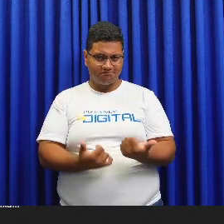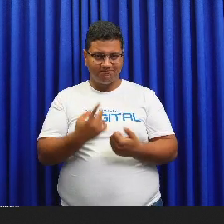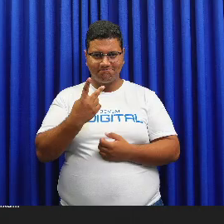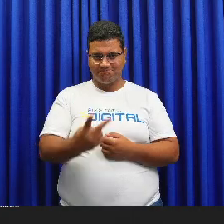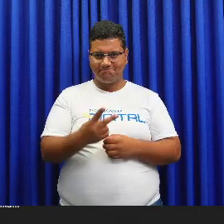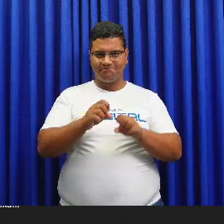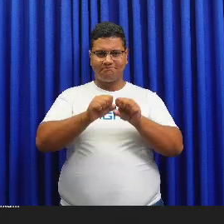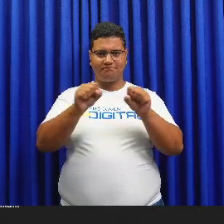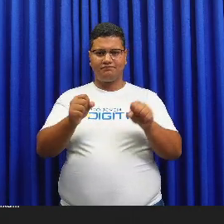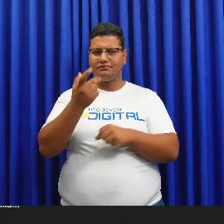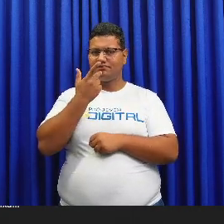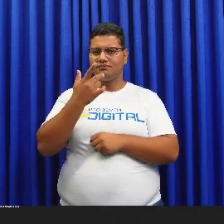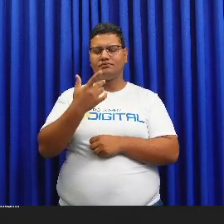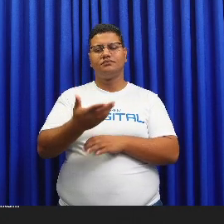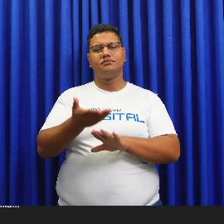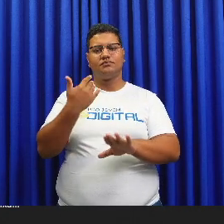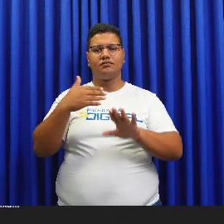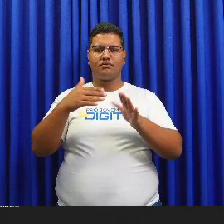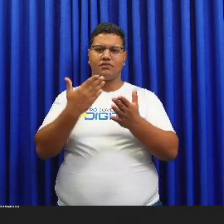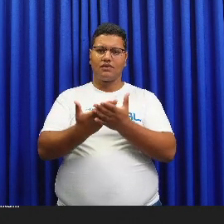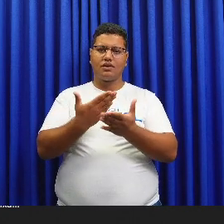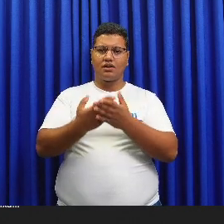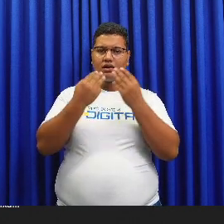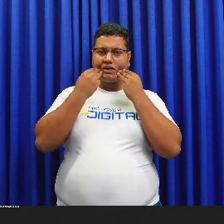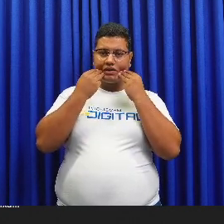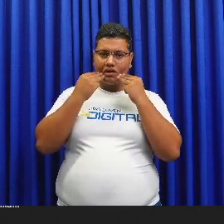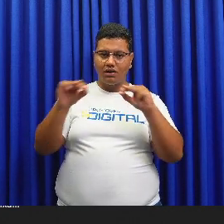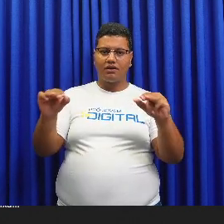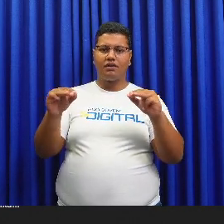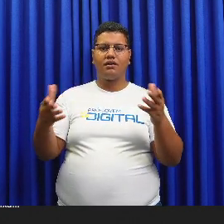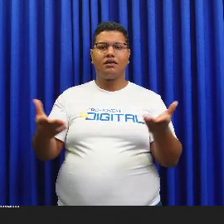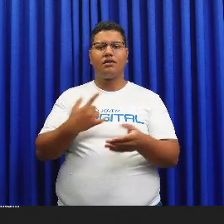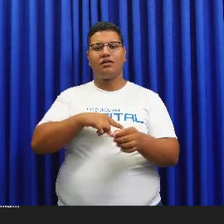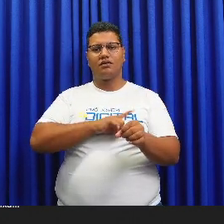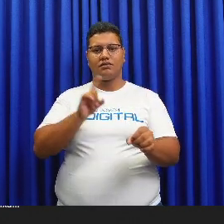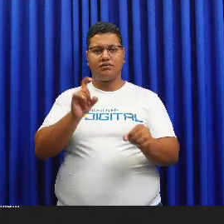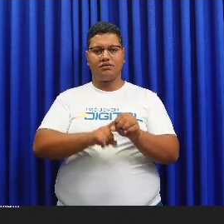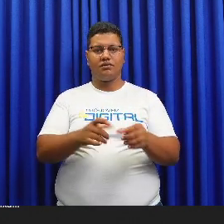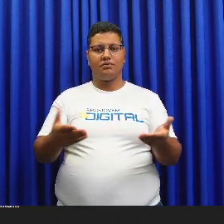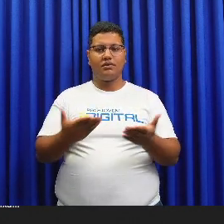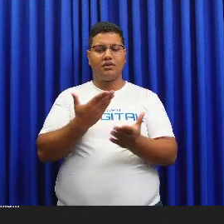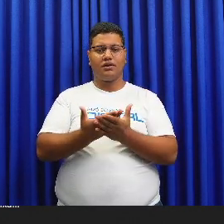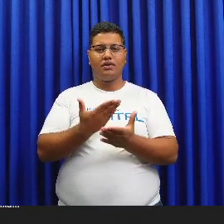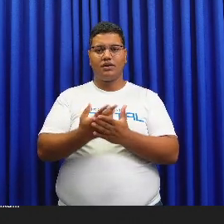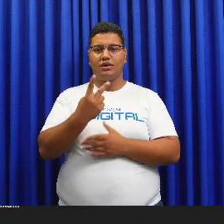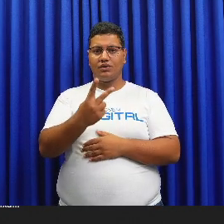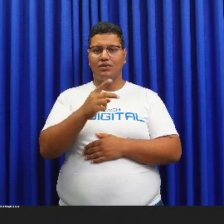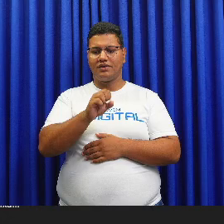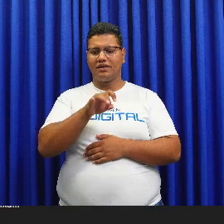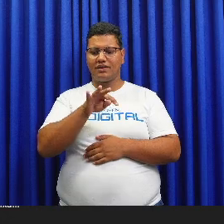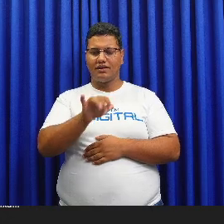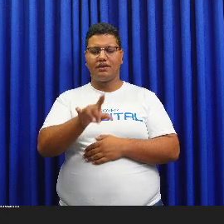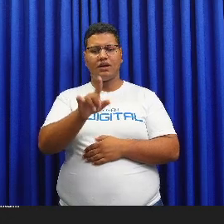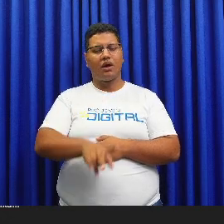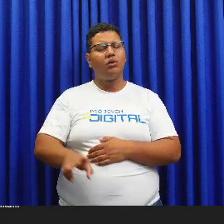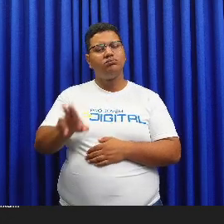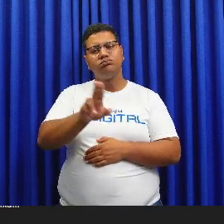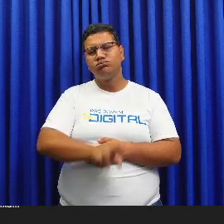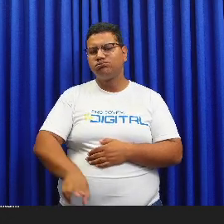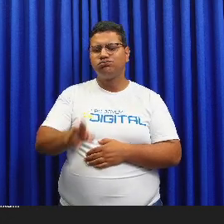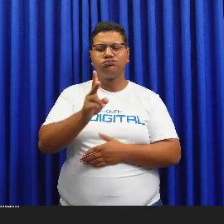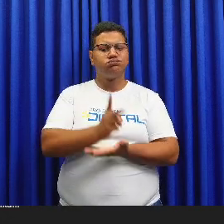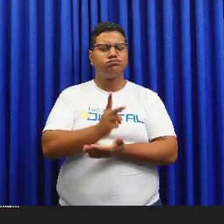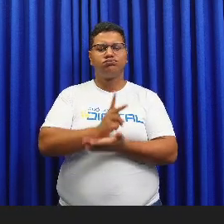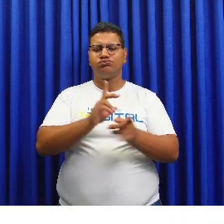2 sites que nós falamos na aula de marketing. E voltando aqui para a nossa aula, né? Esses 2 sites eles têm sido muito utilizados